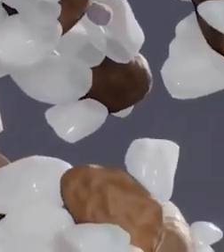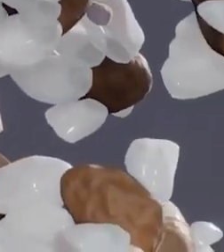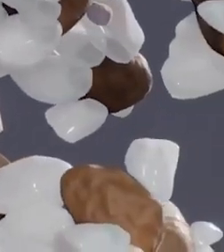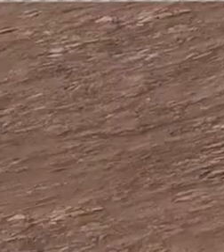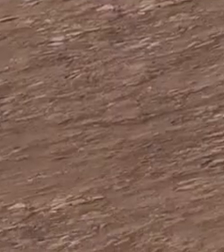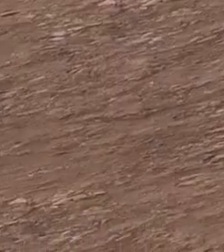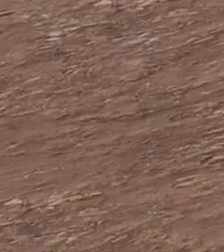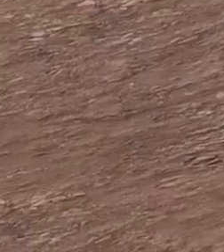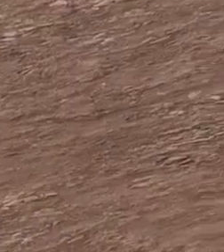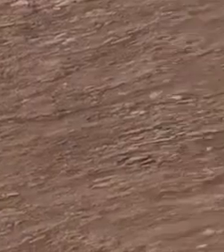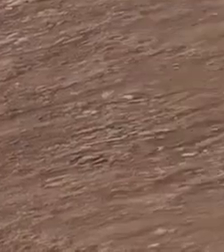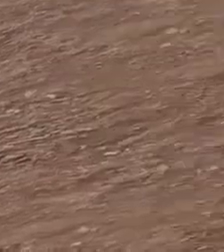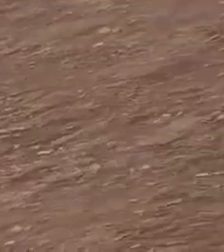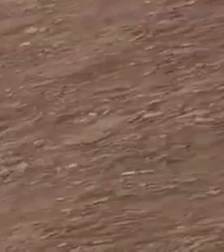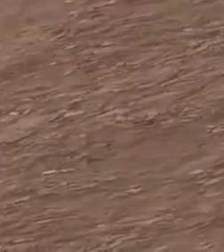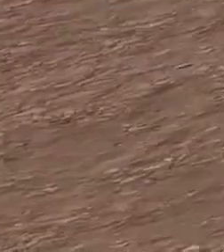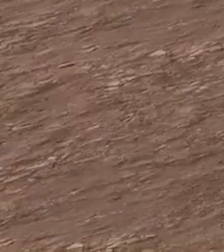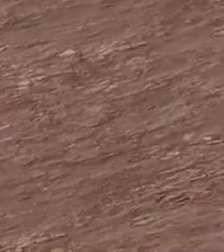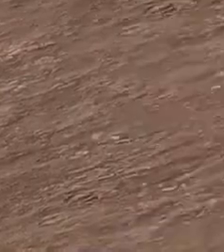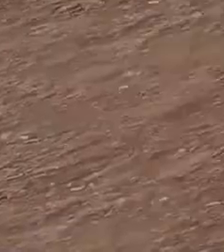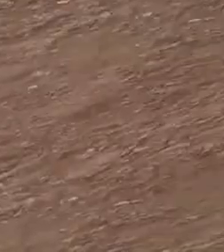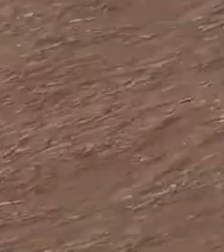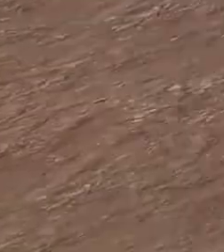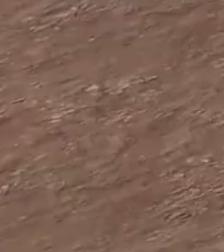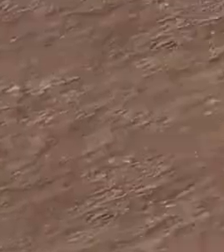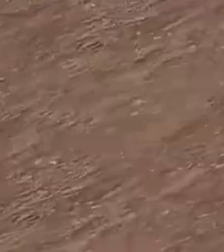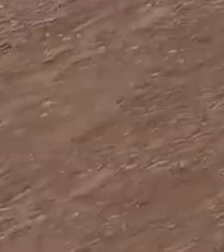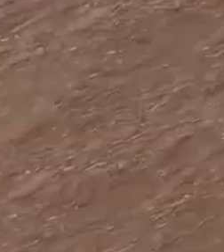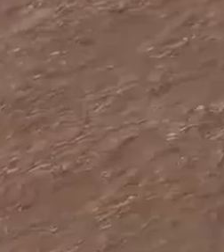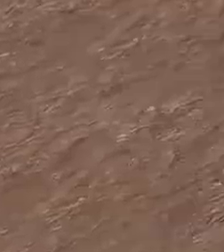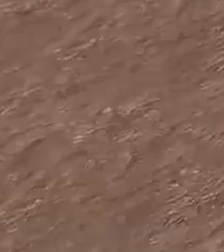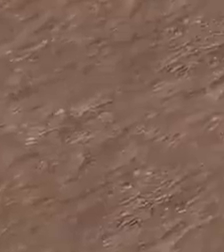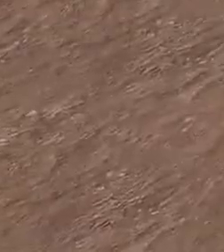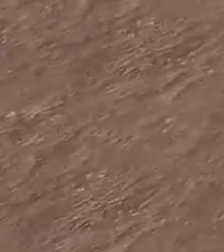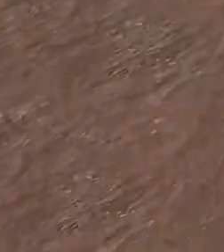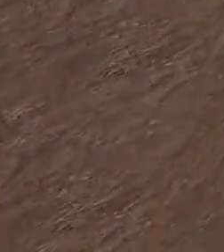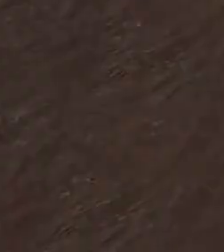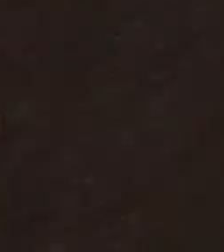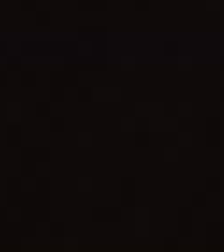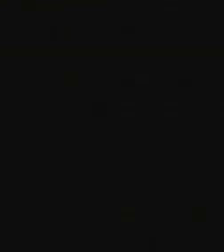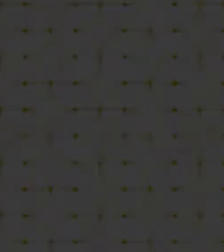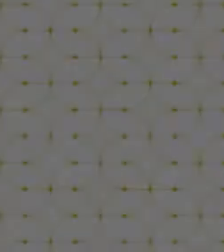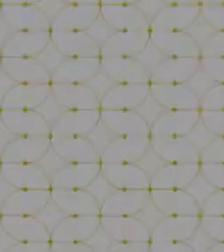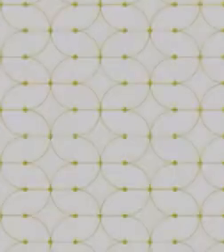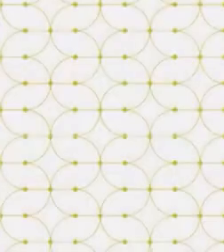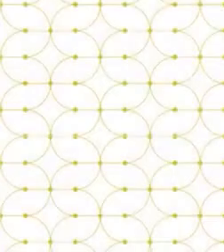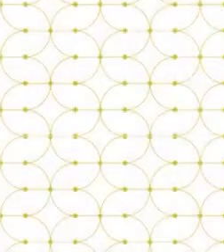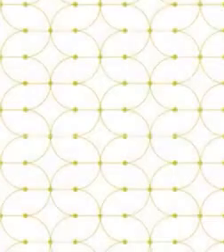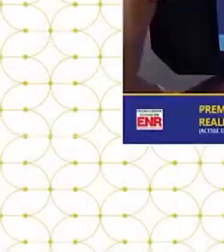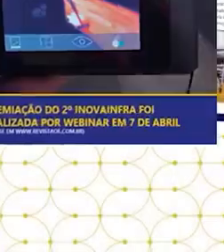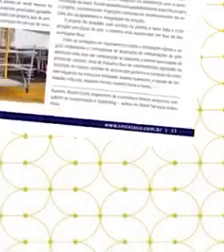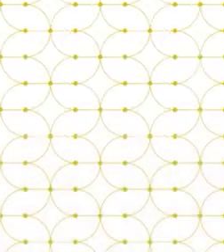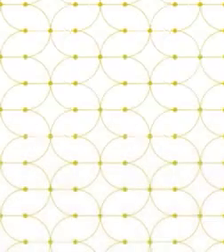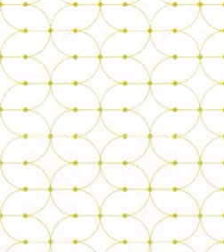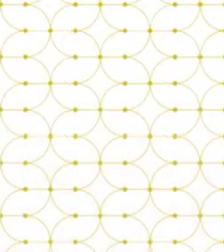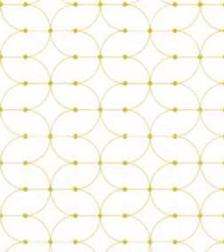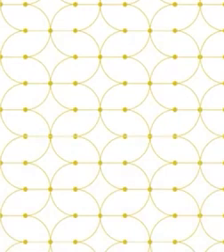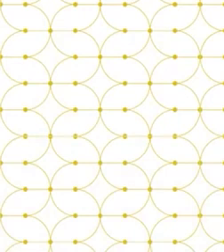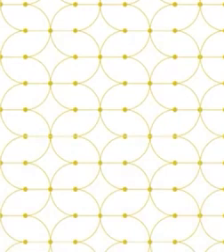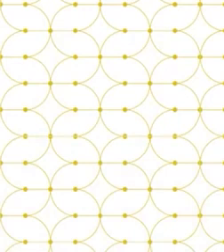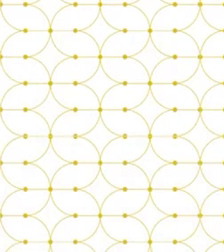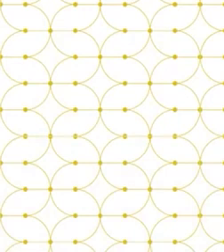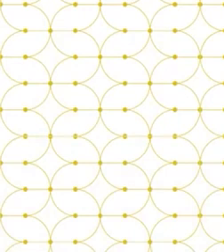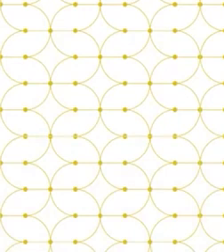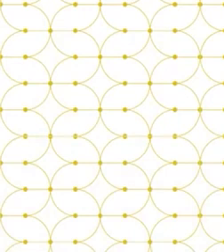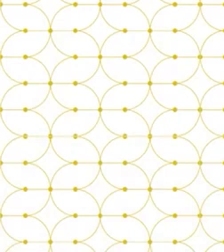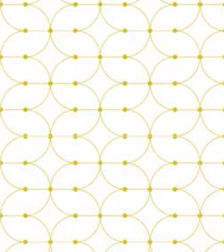ao sistema e aumento da resistência da camada. Com a execução desse projeto, a construtora Gemaia foi